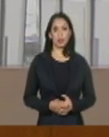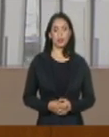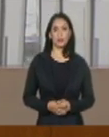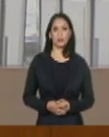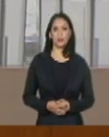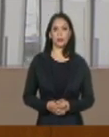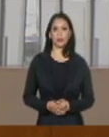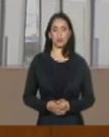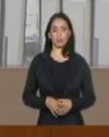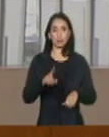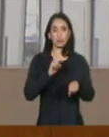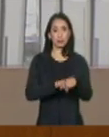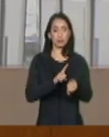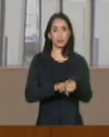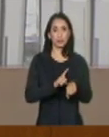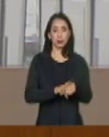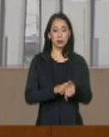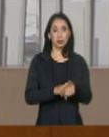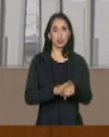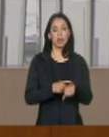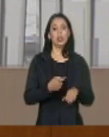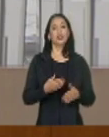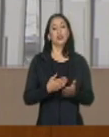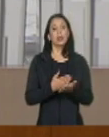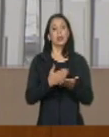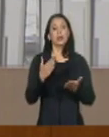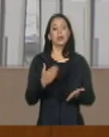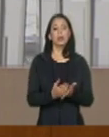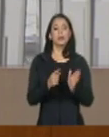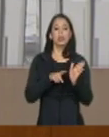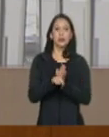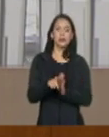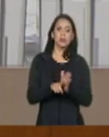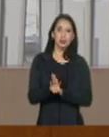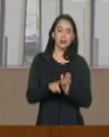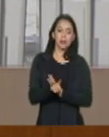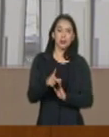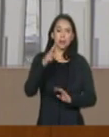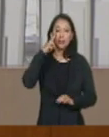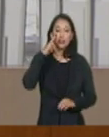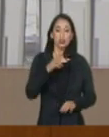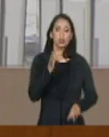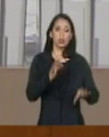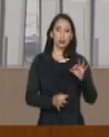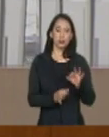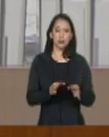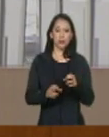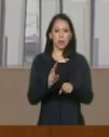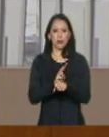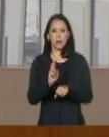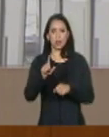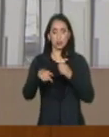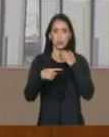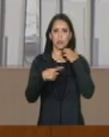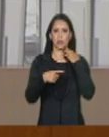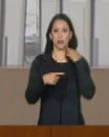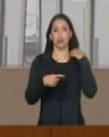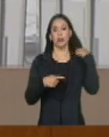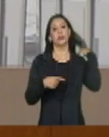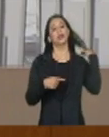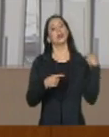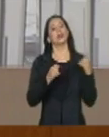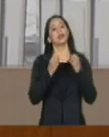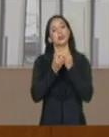E no momento que isso dá entrada com uma investigação, o judiciário passa a supervisionar, depois vem a denúncia, depois vem a